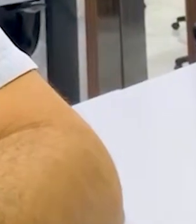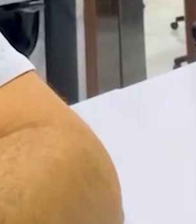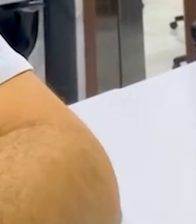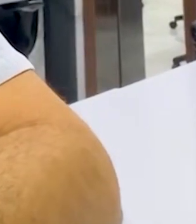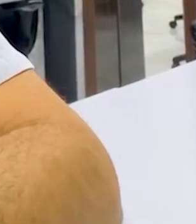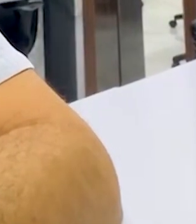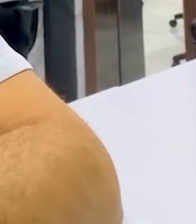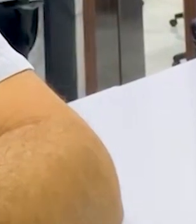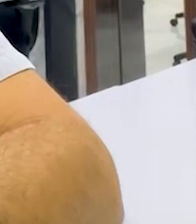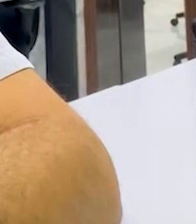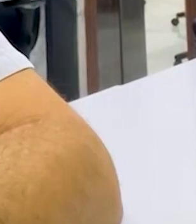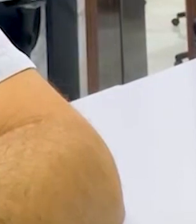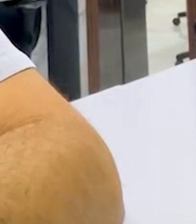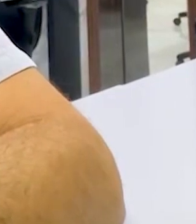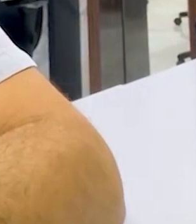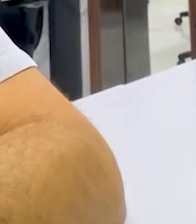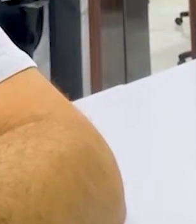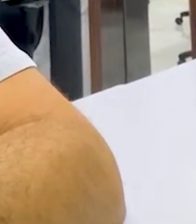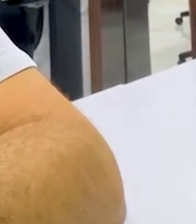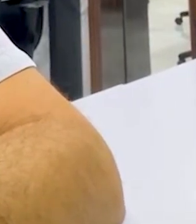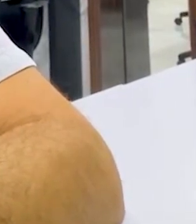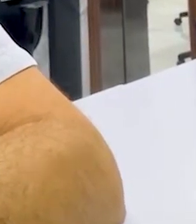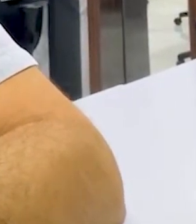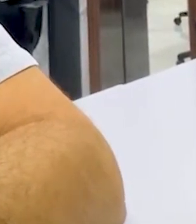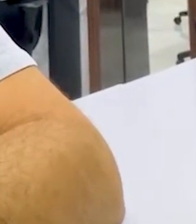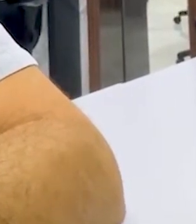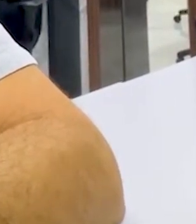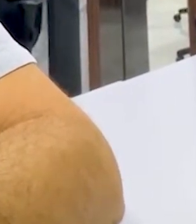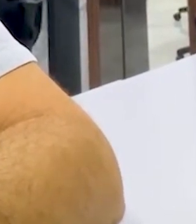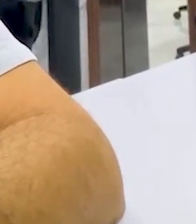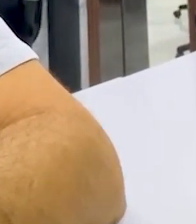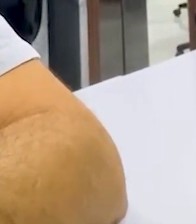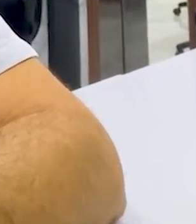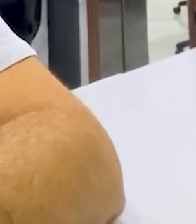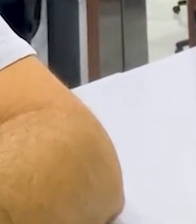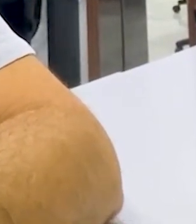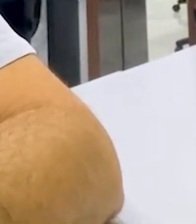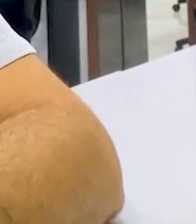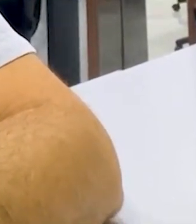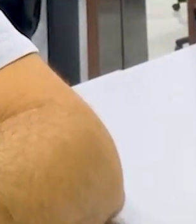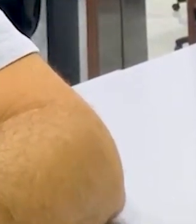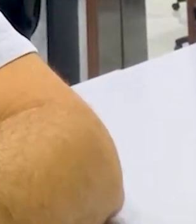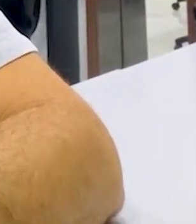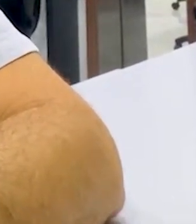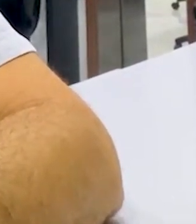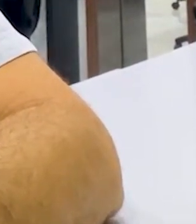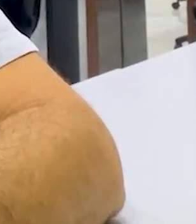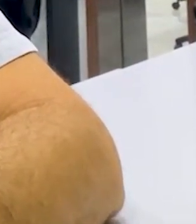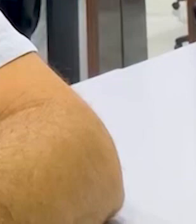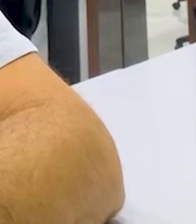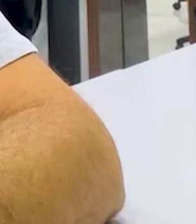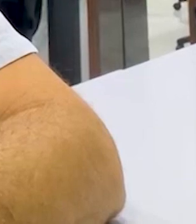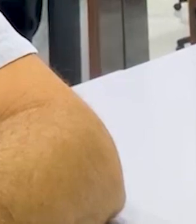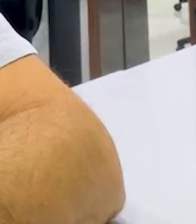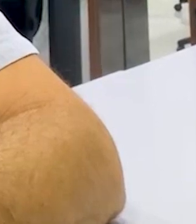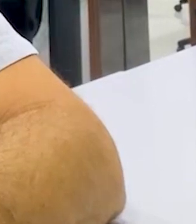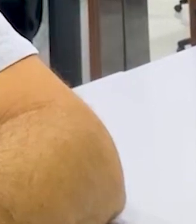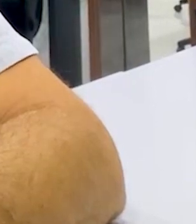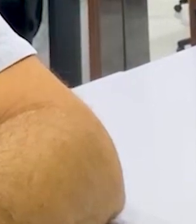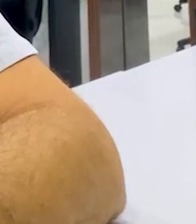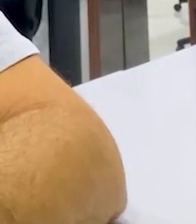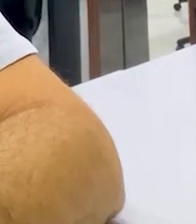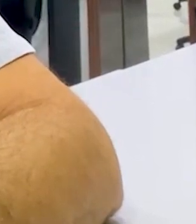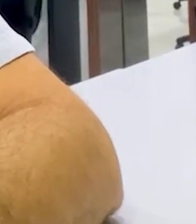A Secretaria Municipal de Educação de Campinas informa o início das inscrições para a Educação Infantil Municipal na